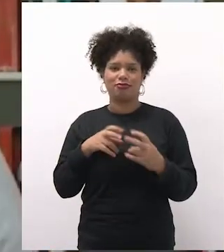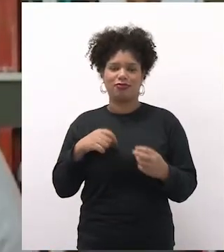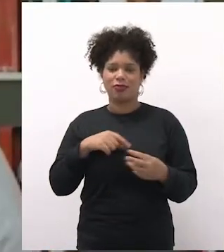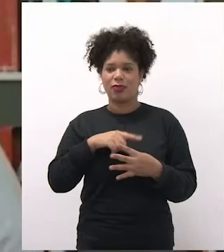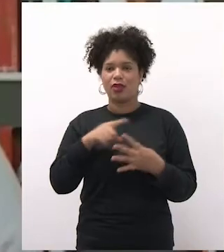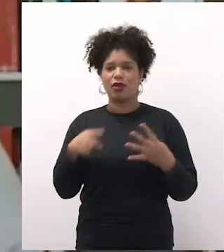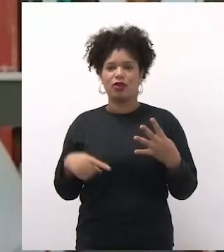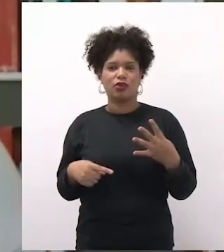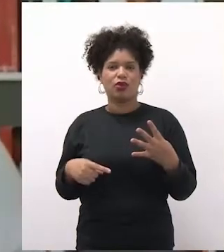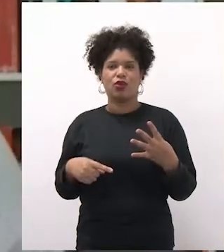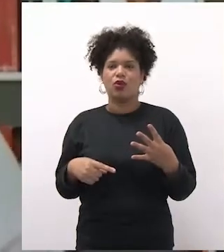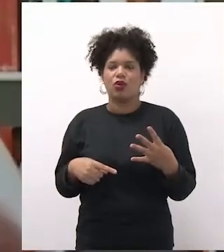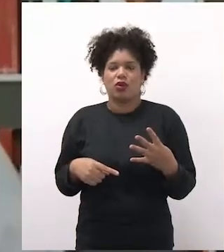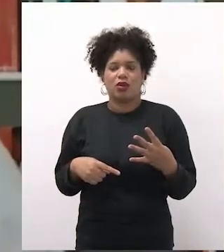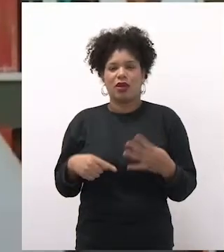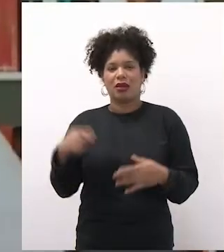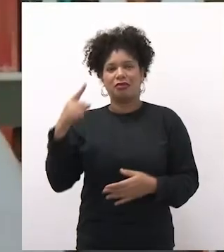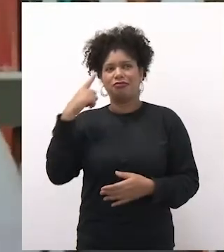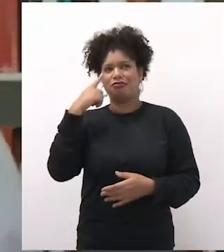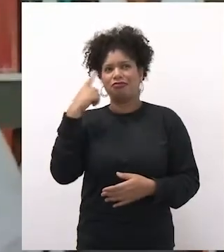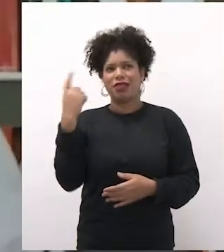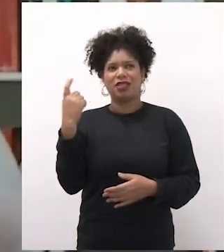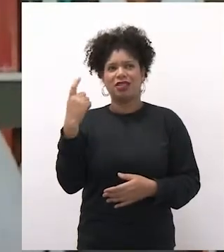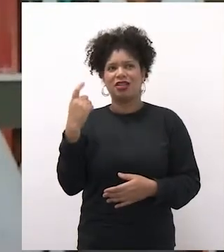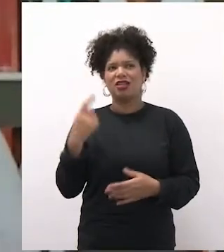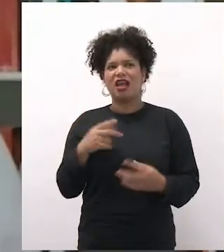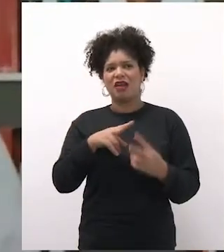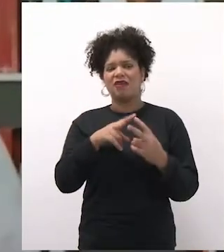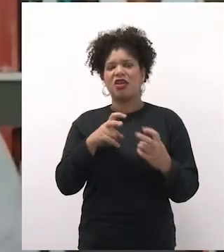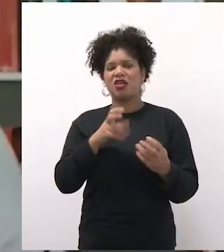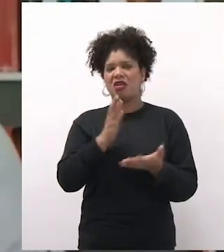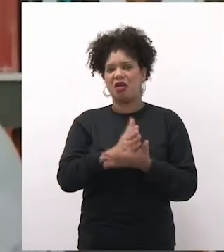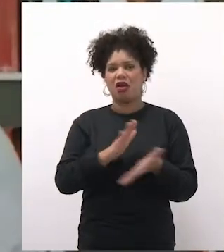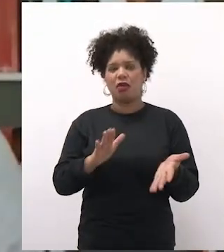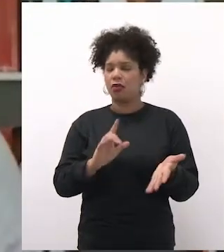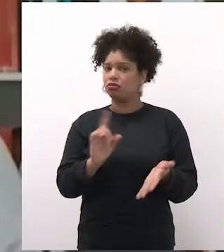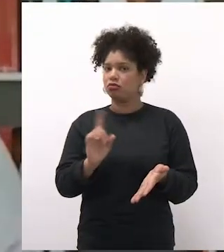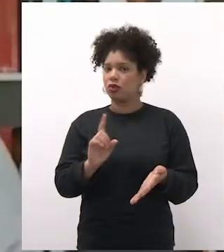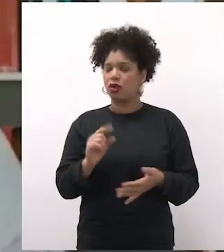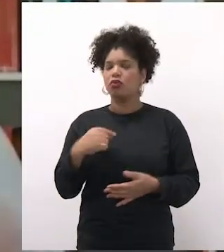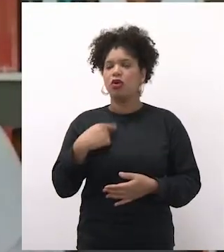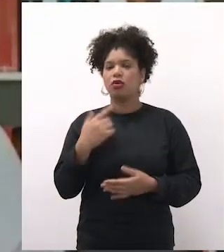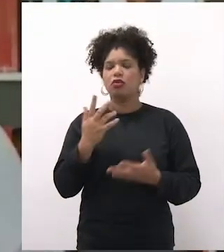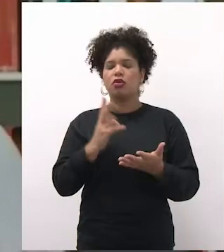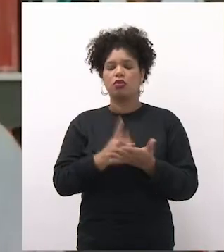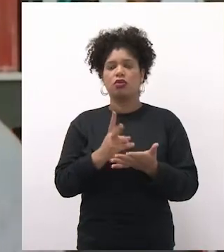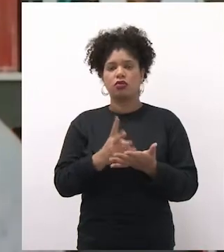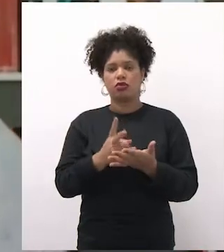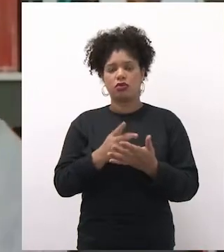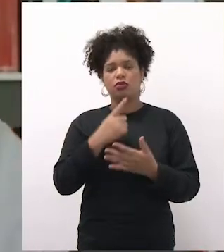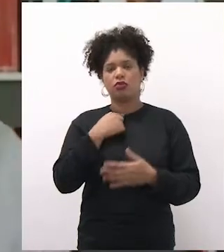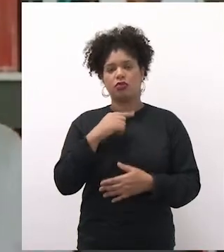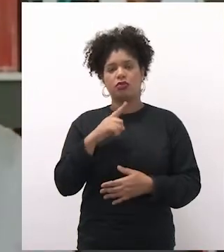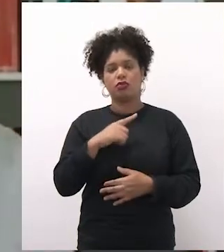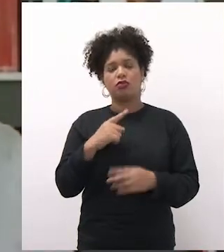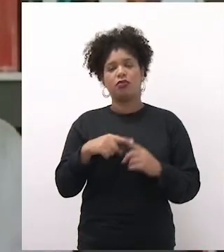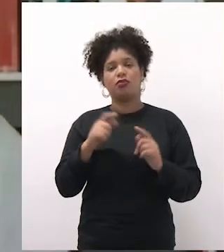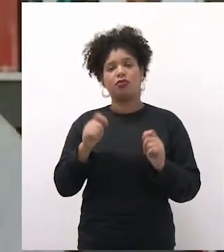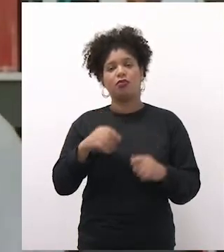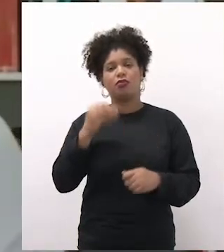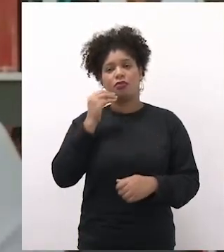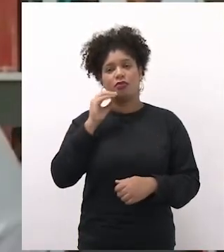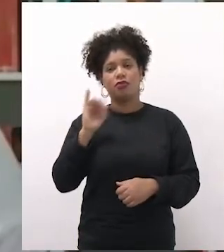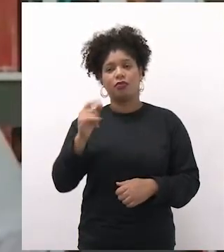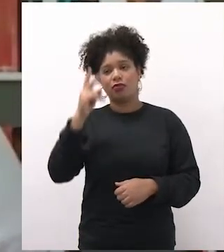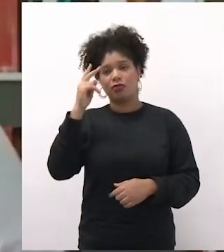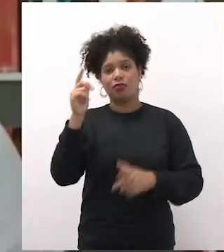Luciana, a gente não pensa em acabar com o espaço virtual, de forma nenhuma, até porque nós temos a oportunidade de conhecer pessoas